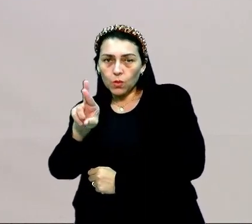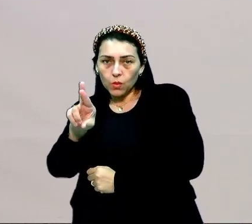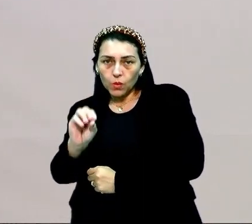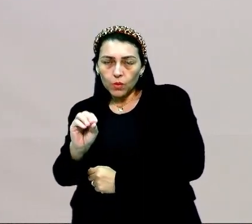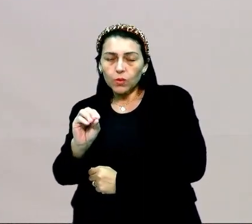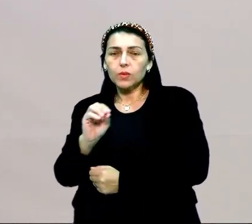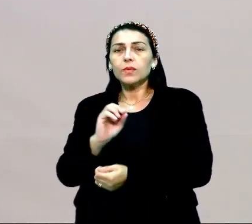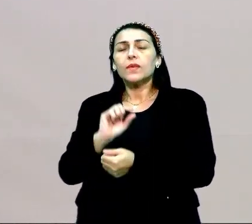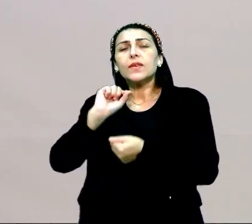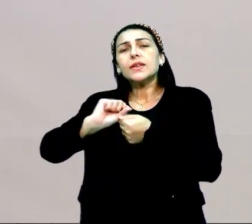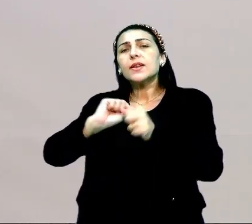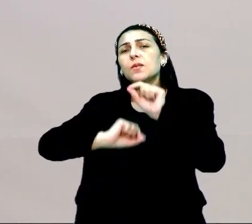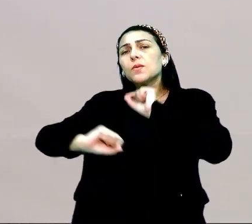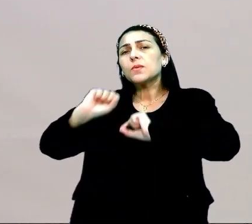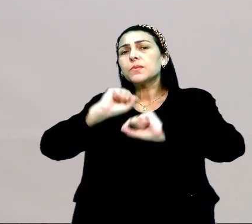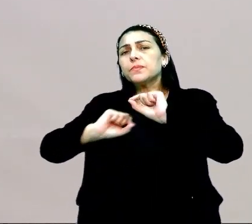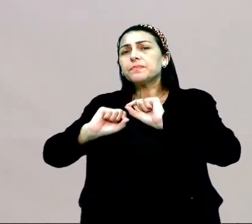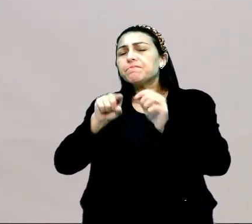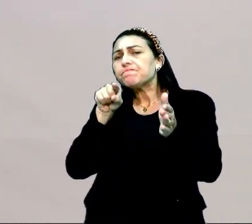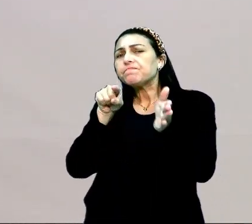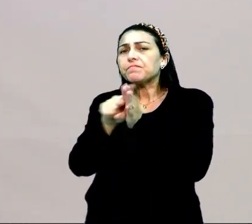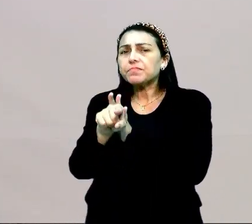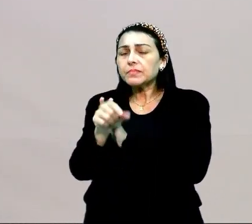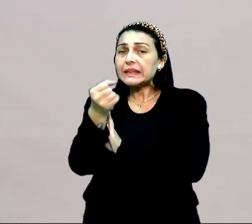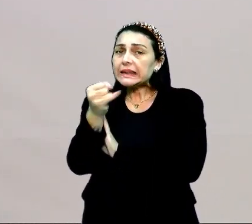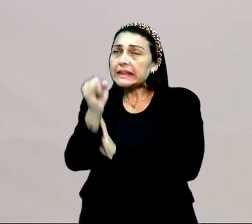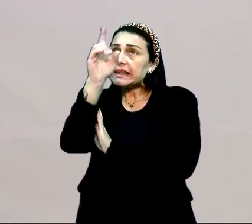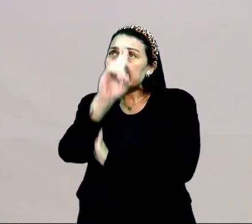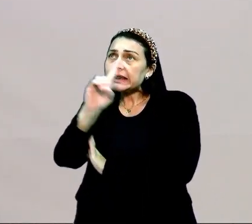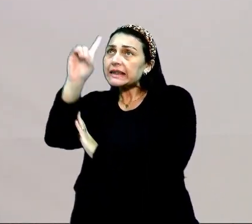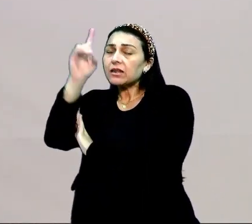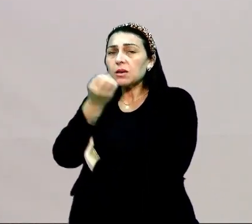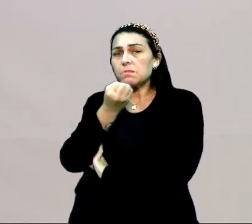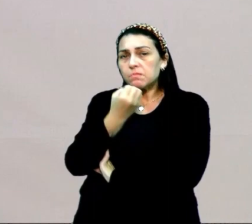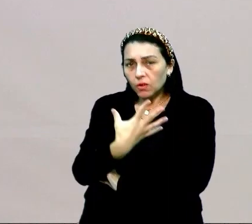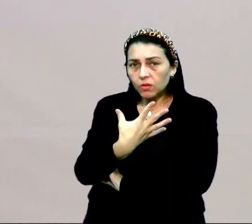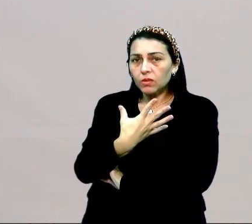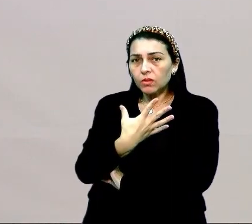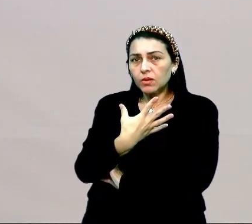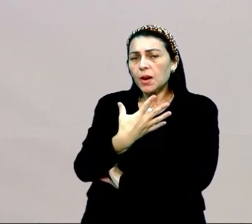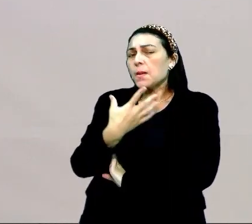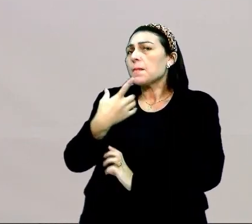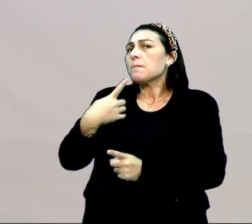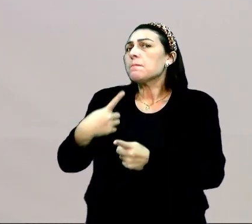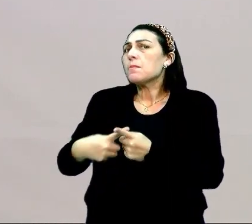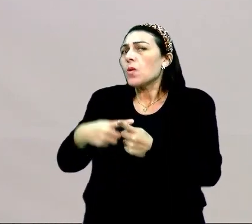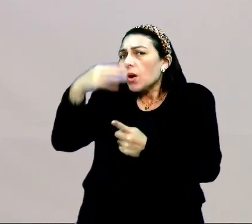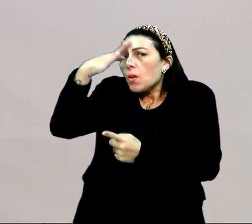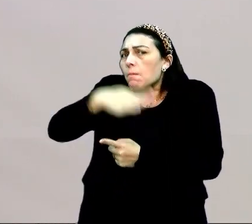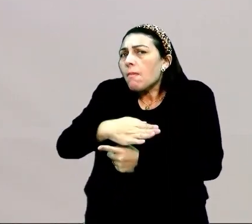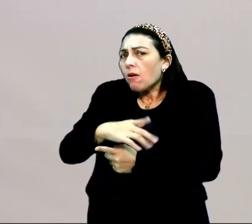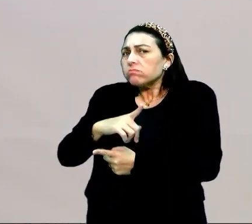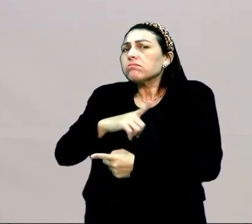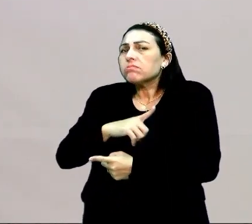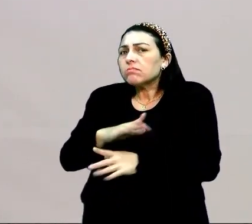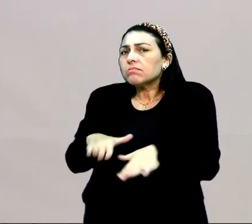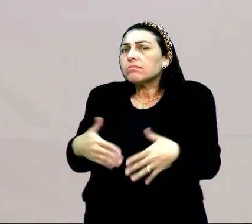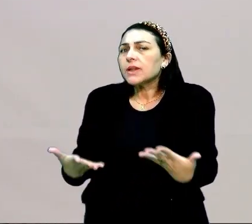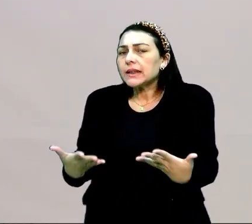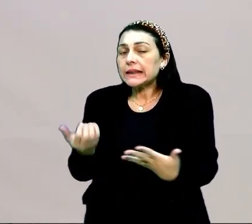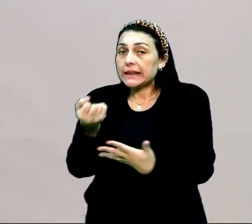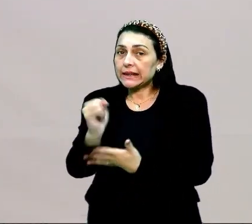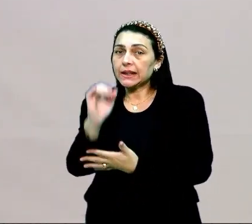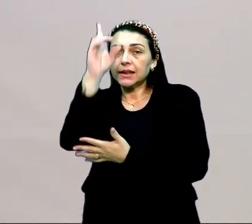ele vai fazer o seguinte questionamento: se Deus é bom, por que o mal existe? Porque